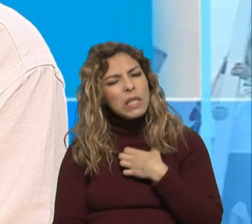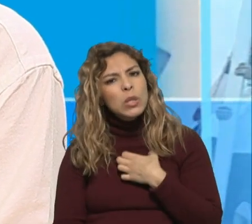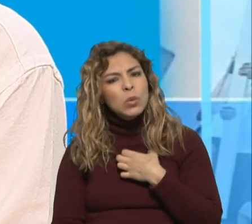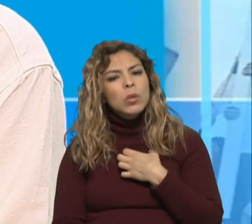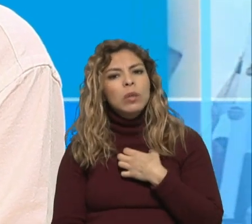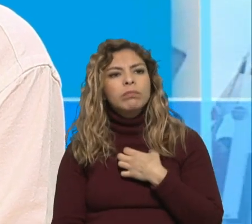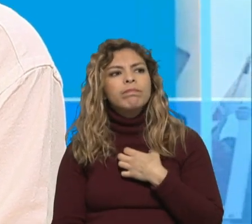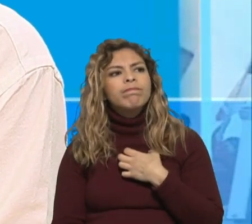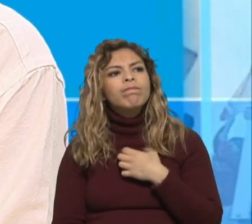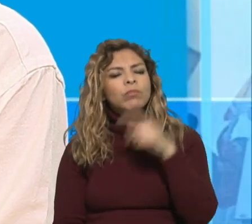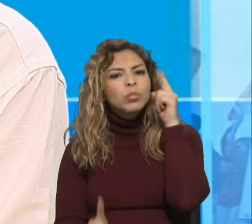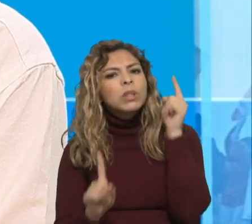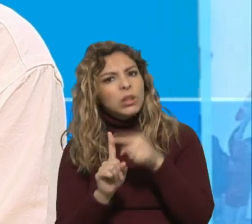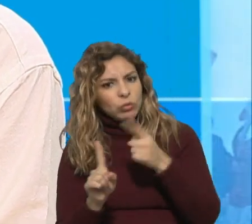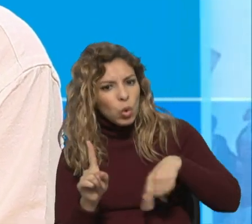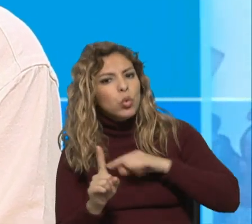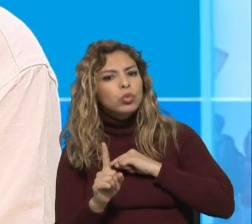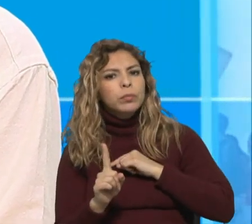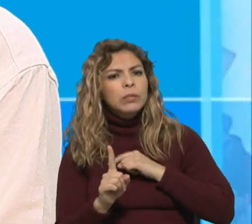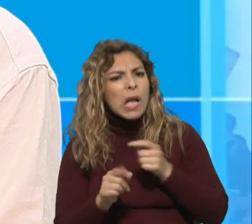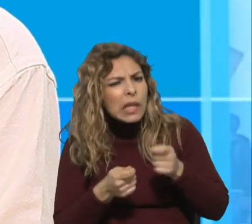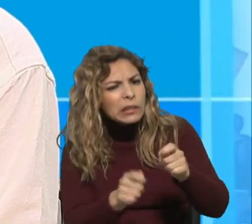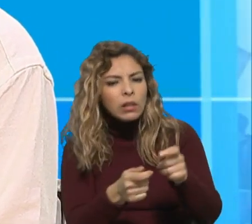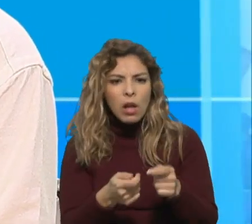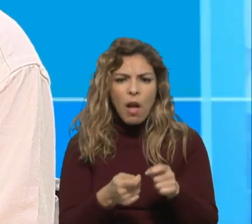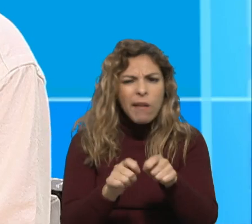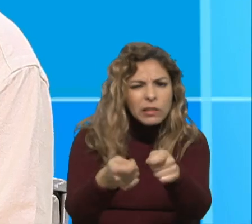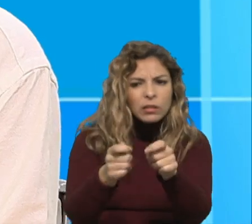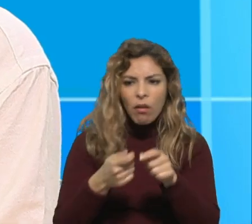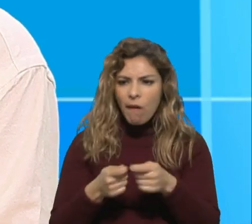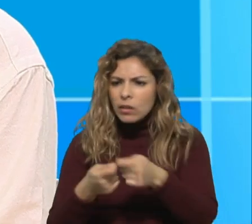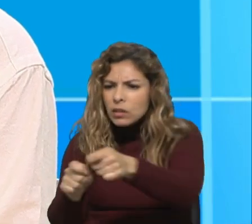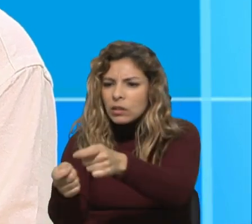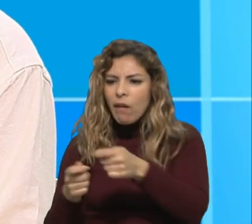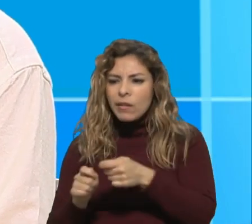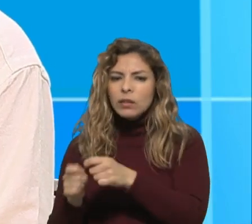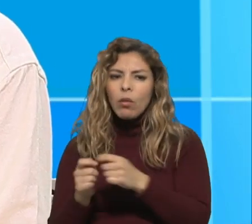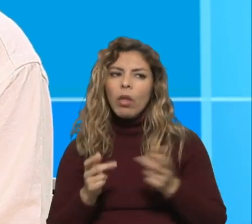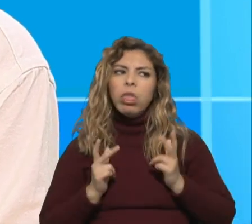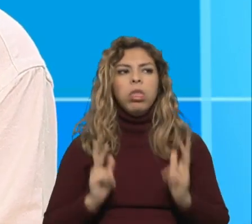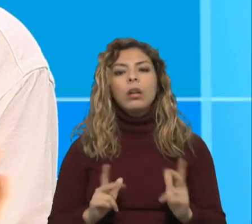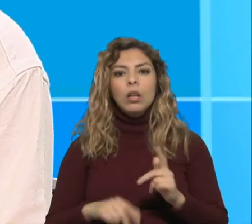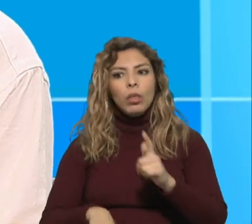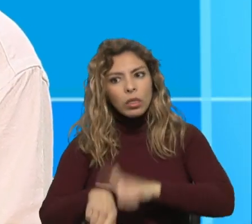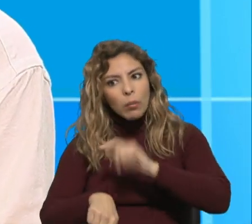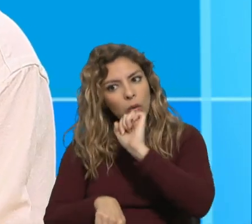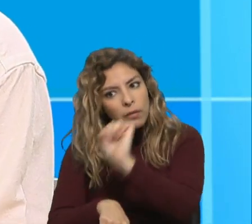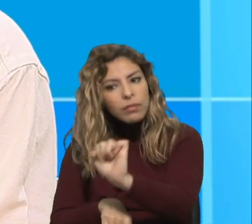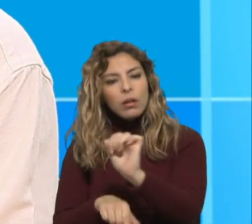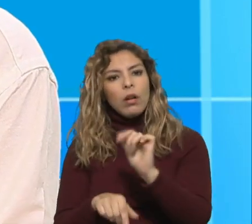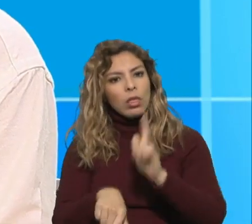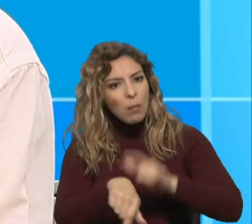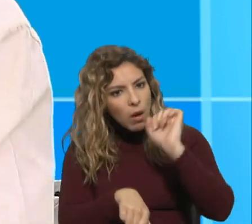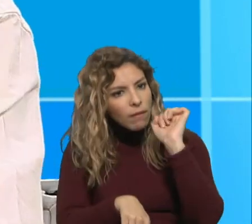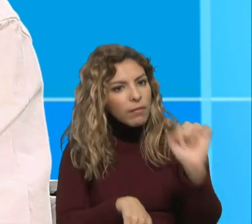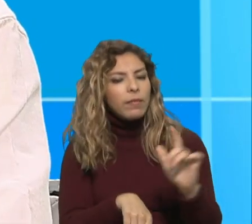ali acaba por ser inquietar um bocadinho os jovens neste sentido, tirá-los do conforto. É o tempo de cada um. E é o